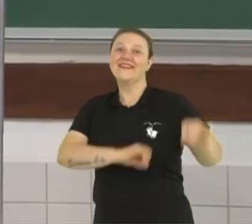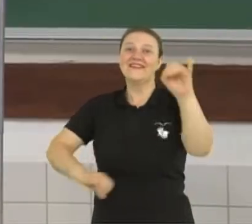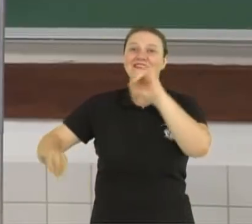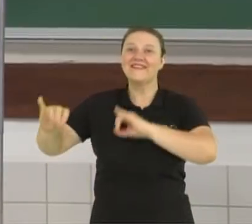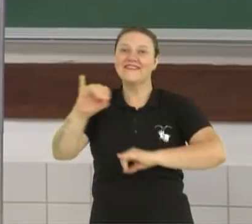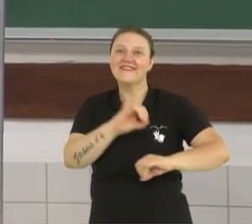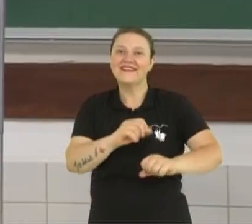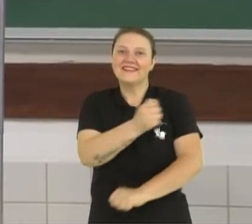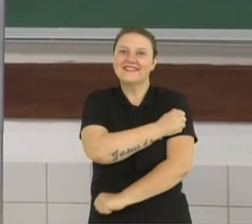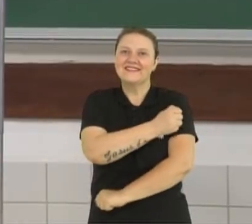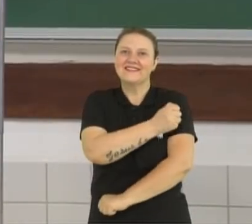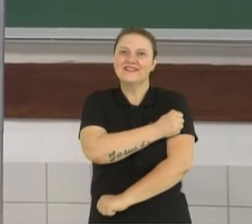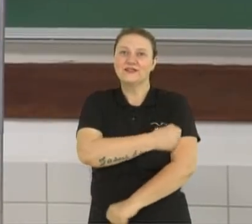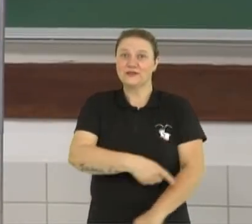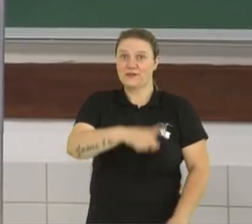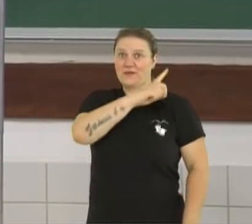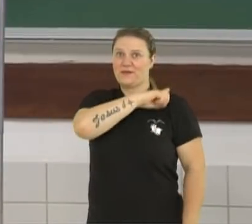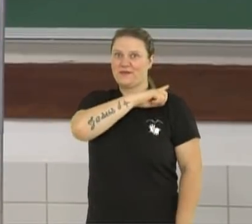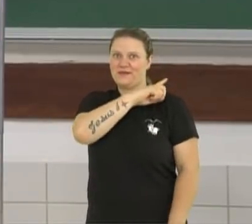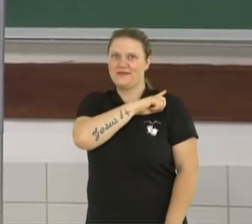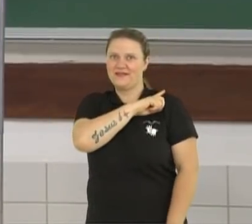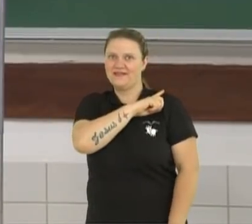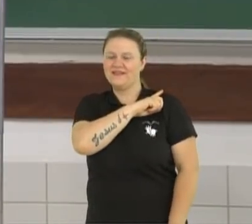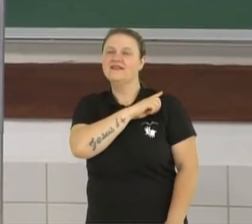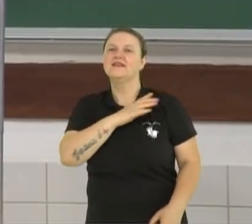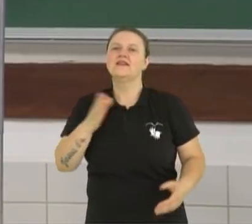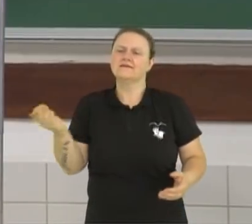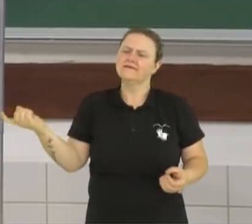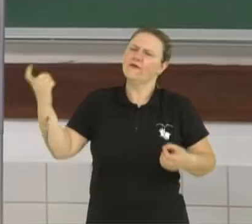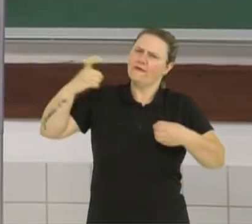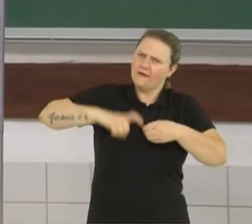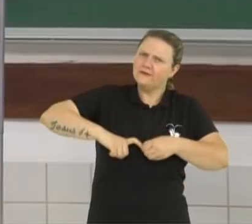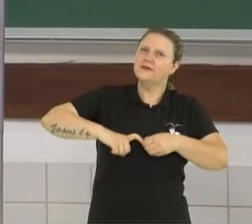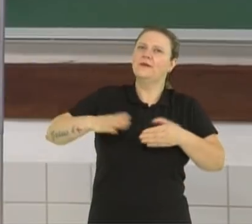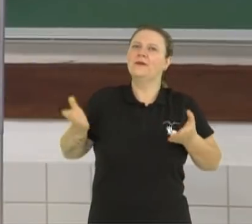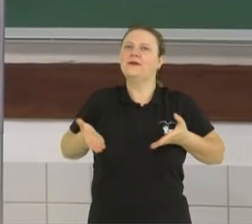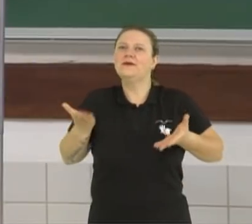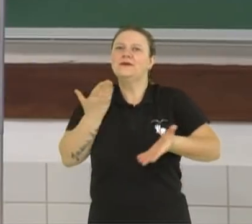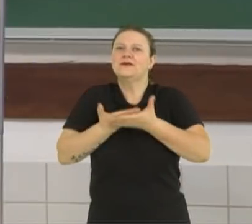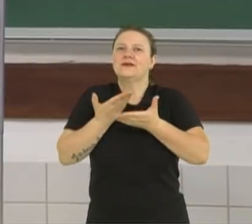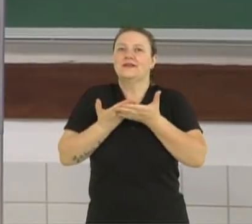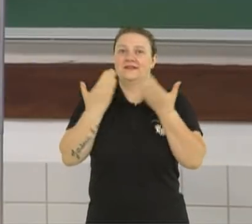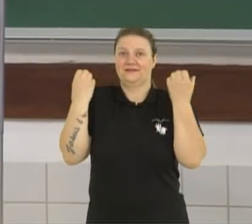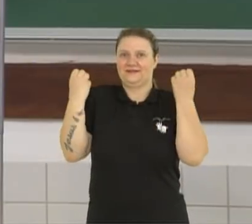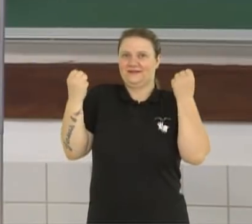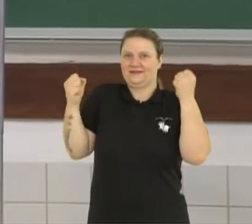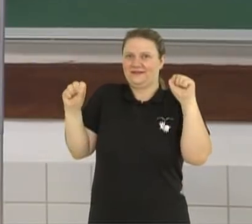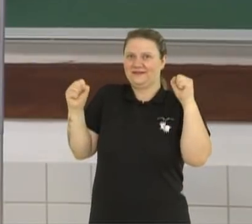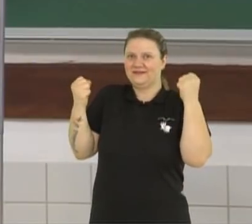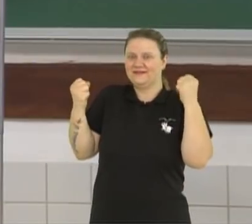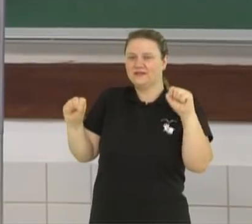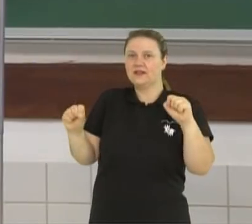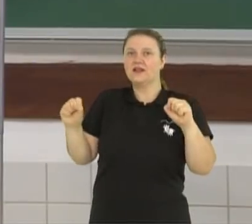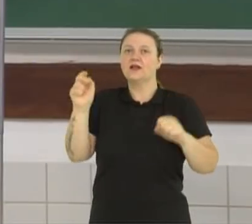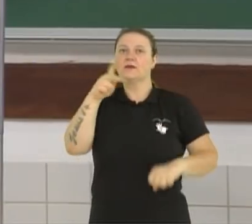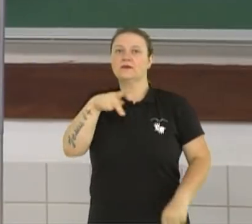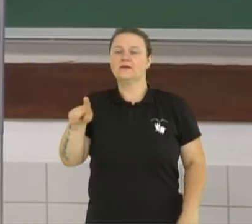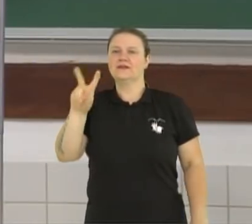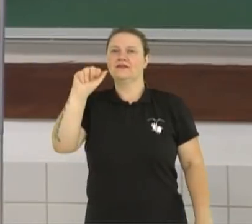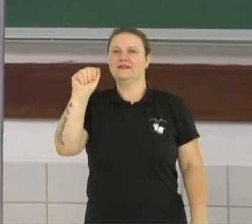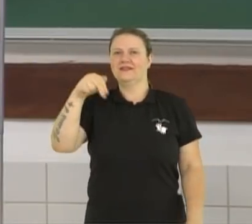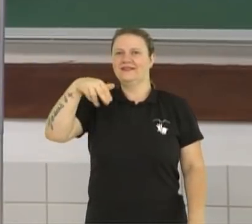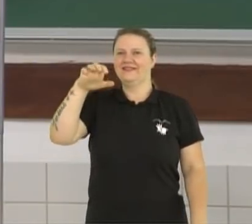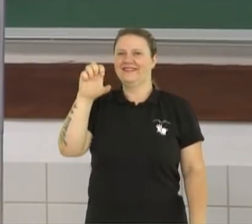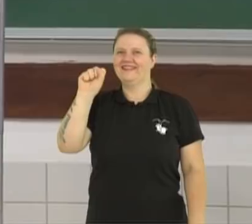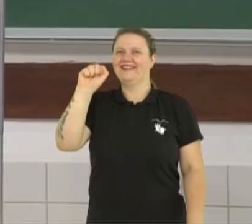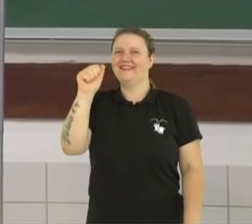Olá, estudantes da primeira série do ensino médio. Estamos aqui novamente para mais uma aula de educação física. Eu, professora Vanessa,